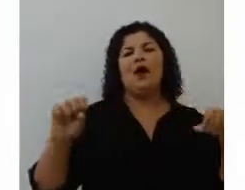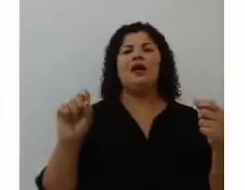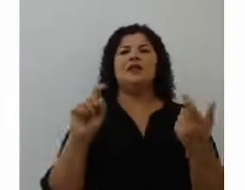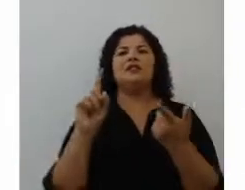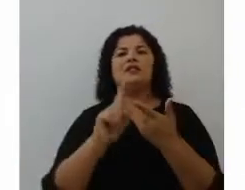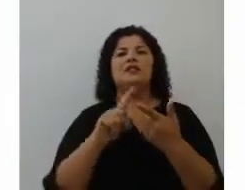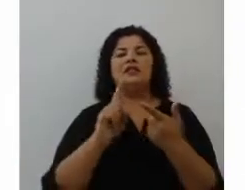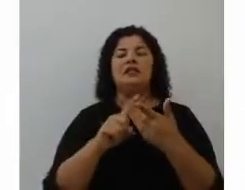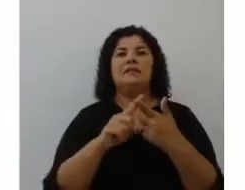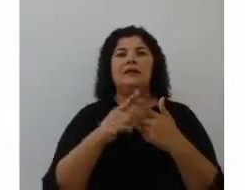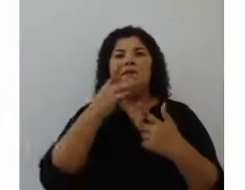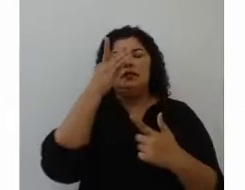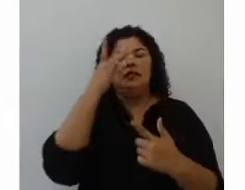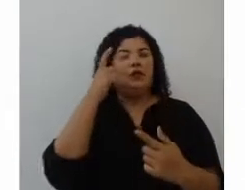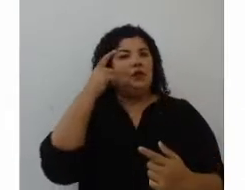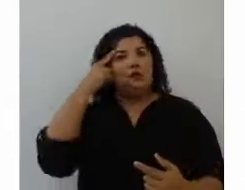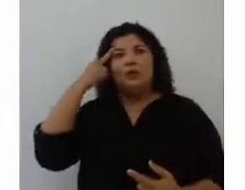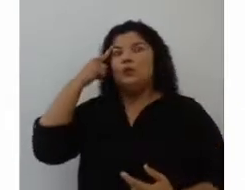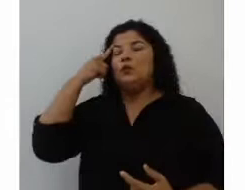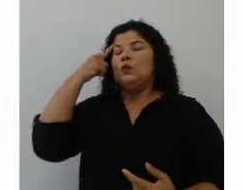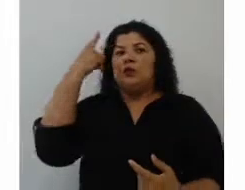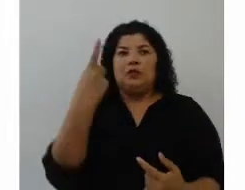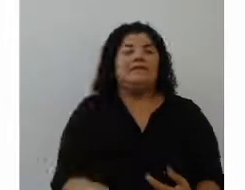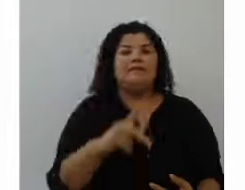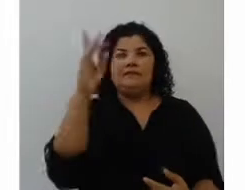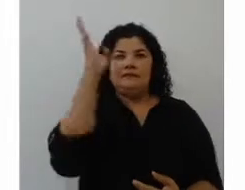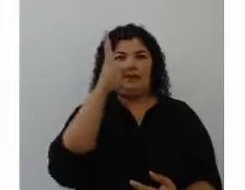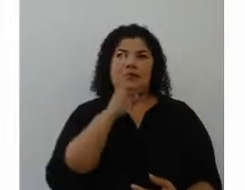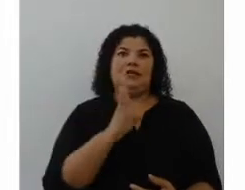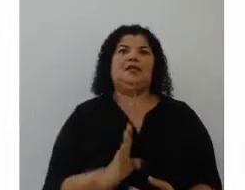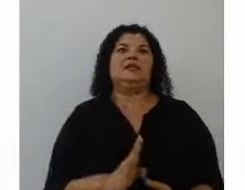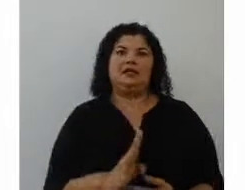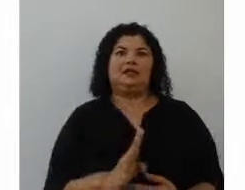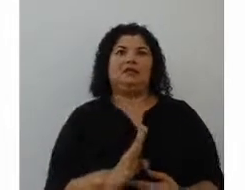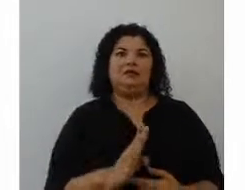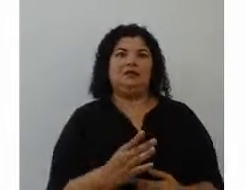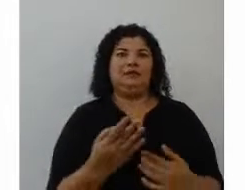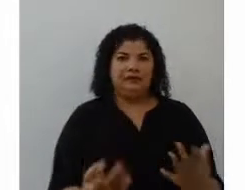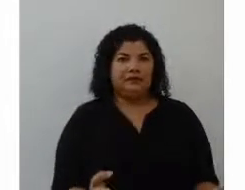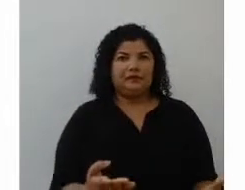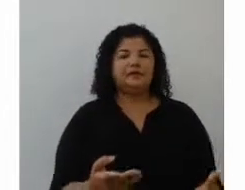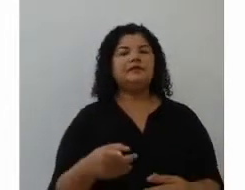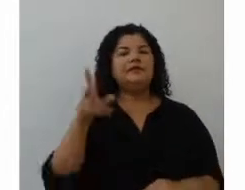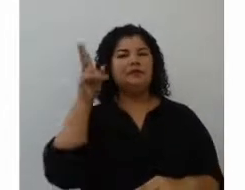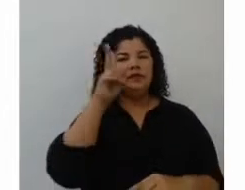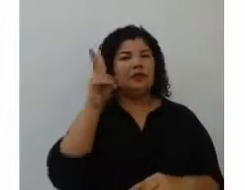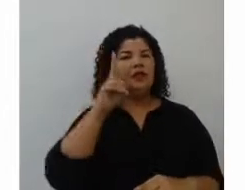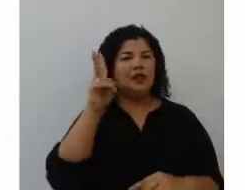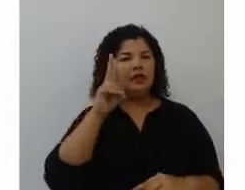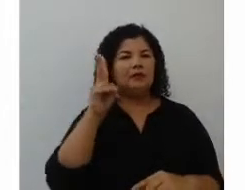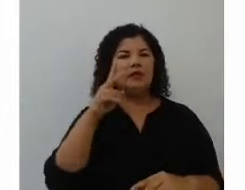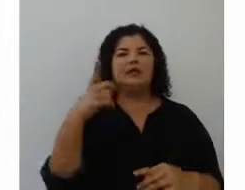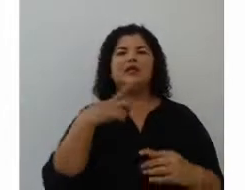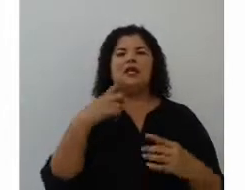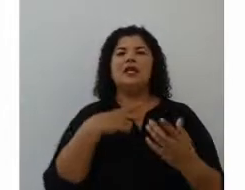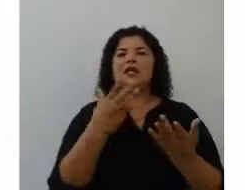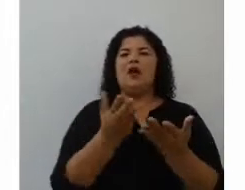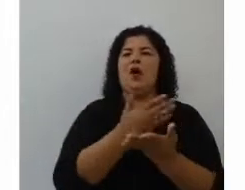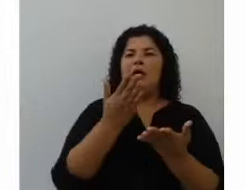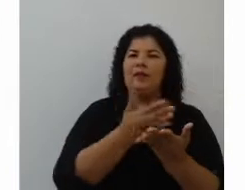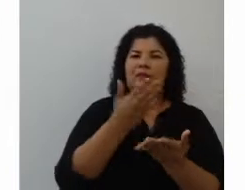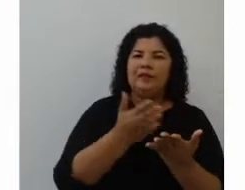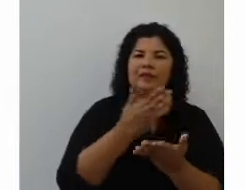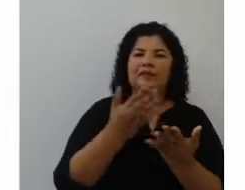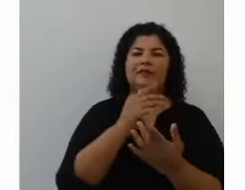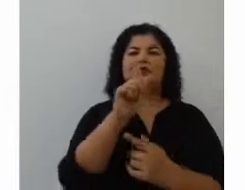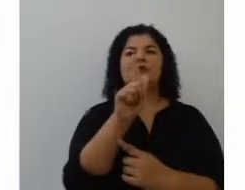nacionalismo ufanista. Gente, eu acho que todo mundo aqui se lembra, né, exatamente de obras como O Guarani,